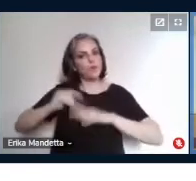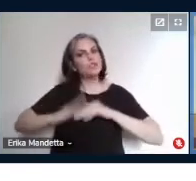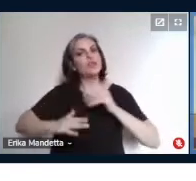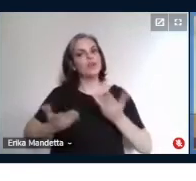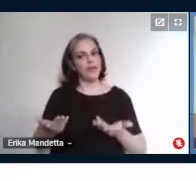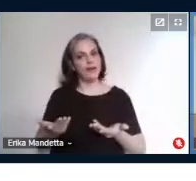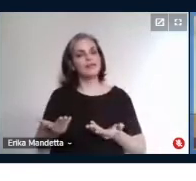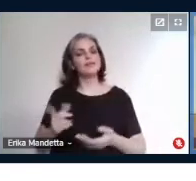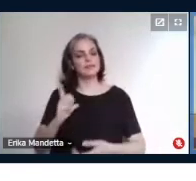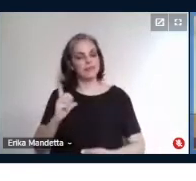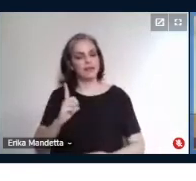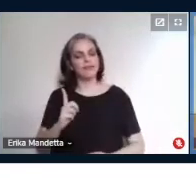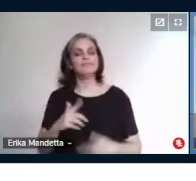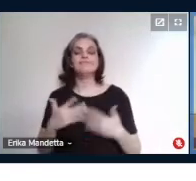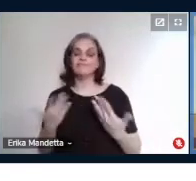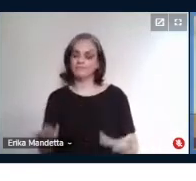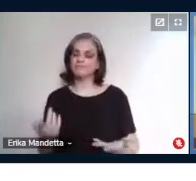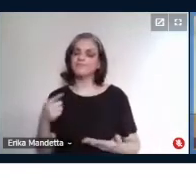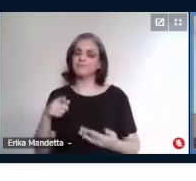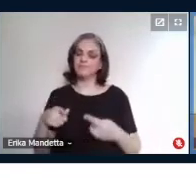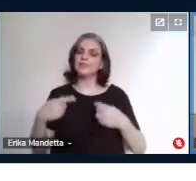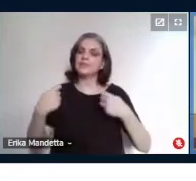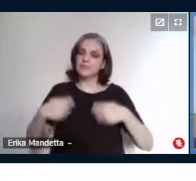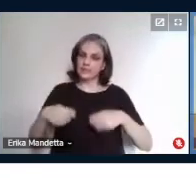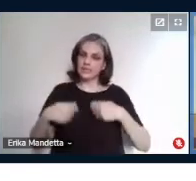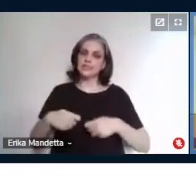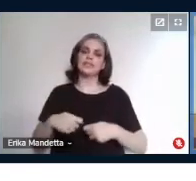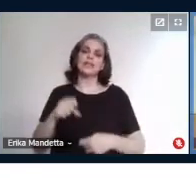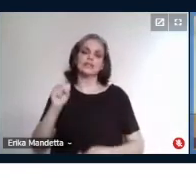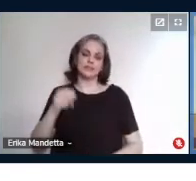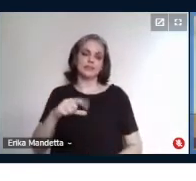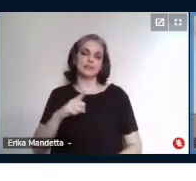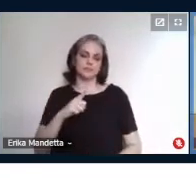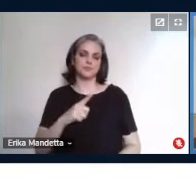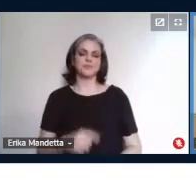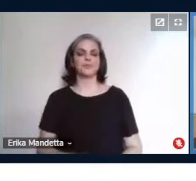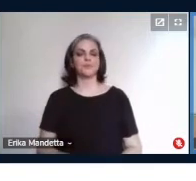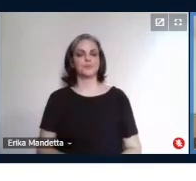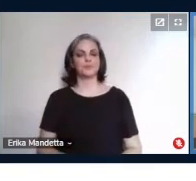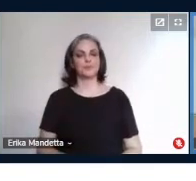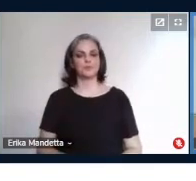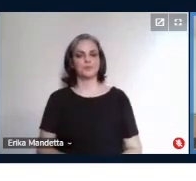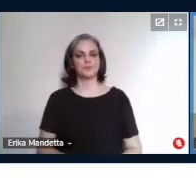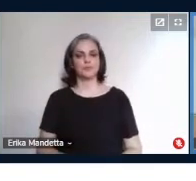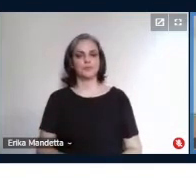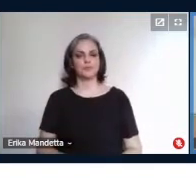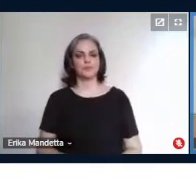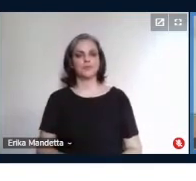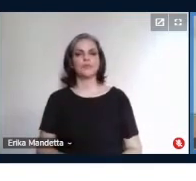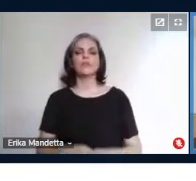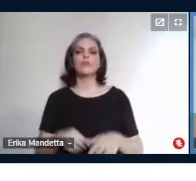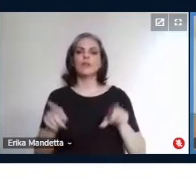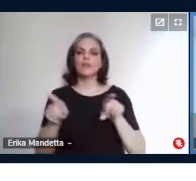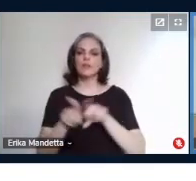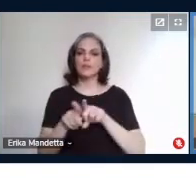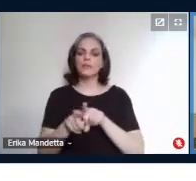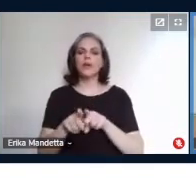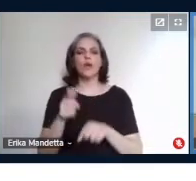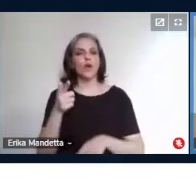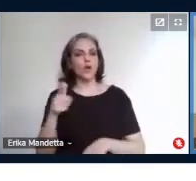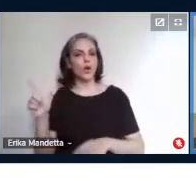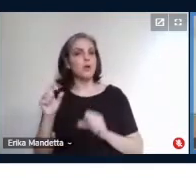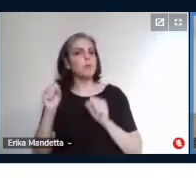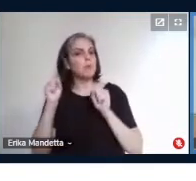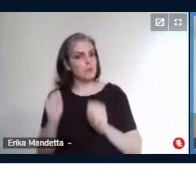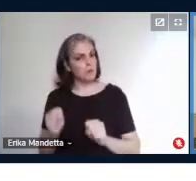nós teríamos essa demanda e existe uma demanda também que pode acontecer, tendo em